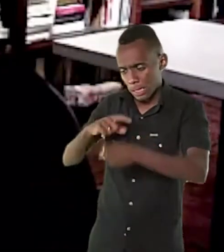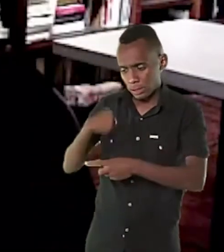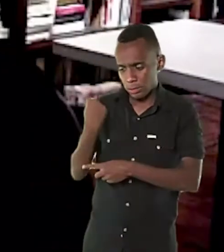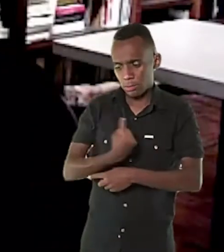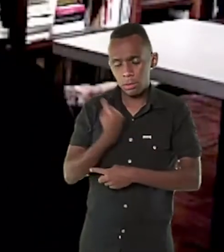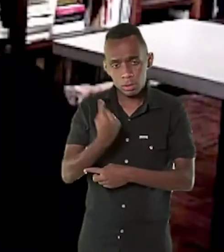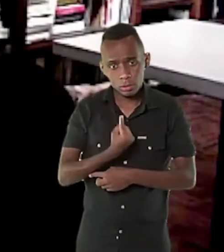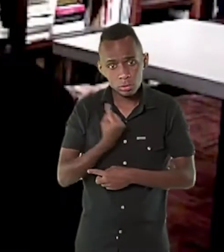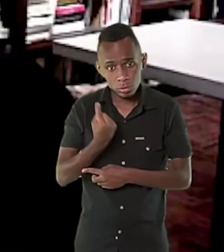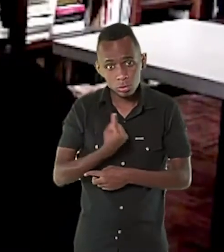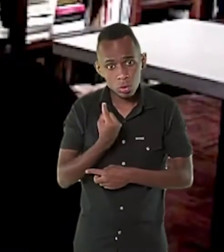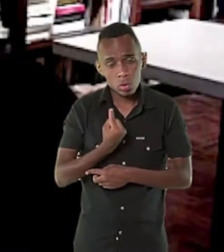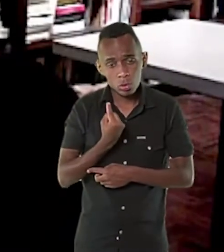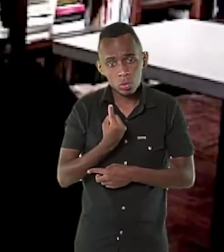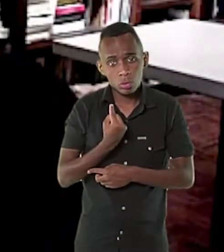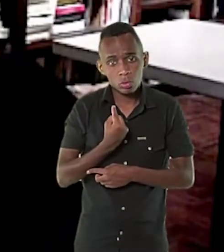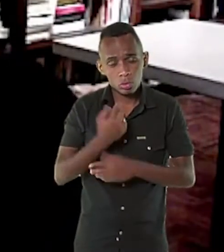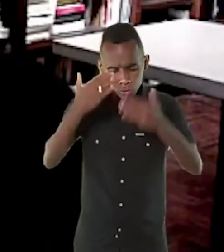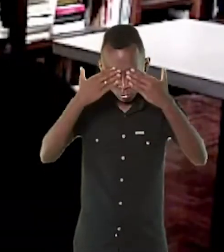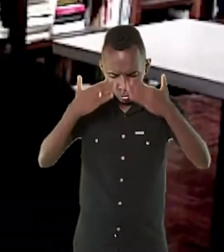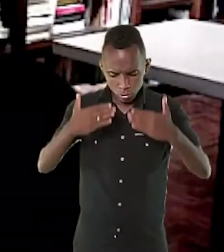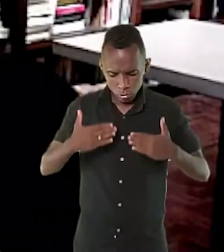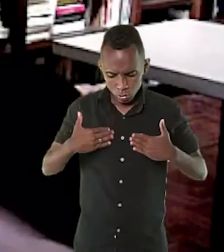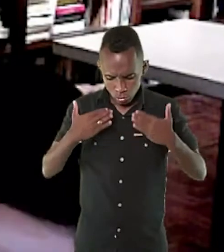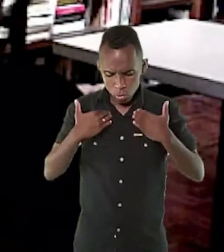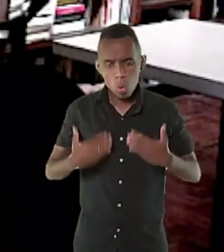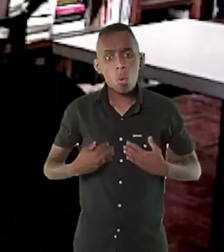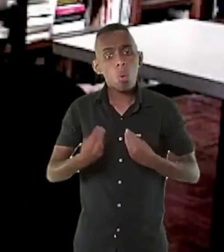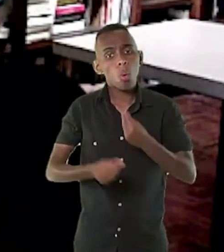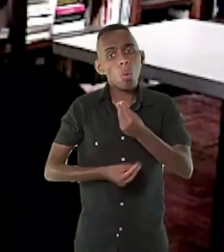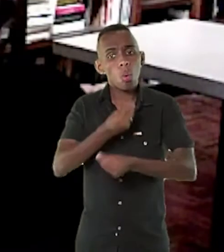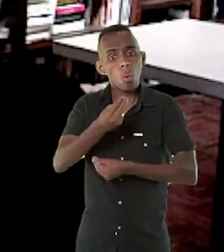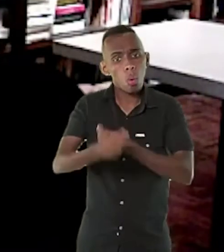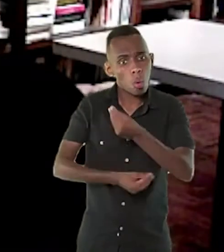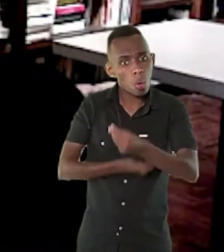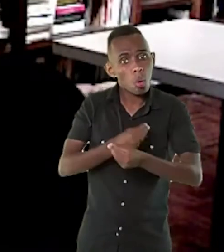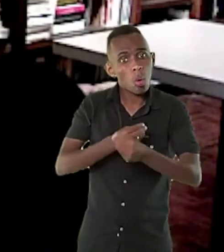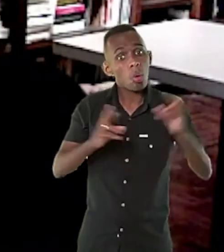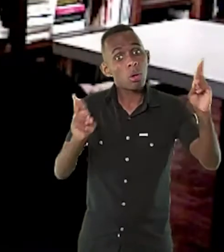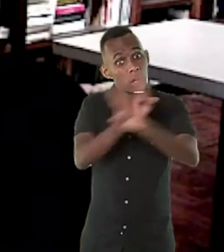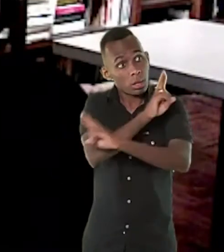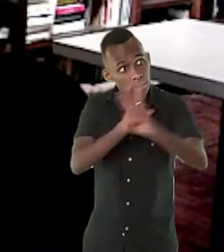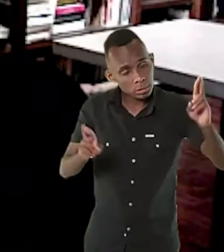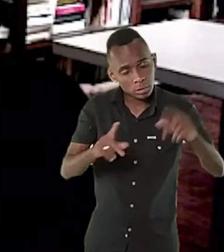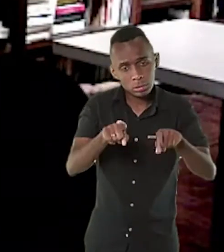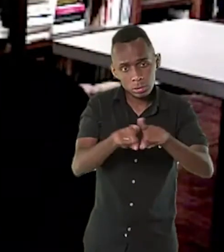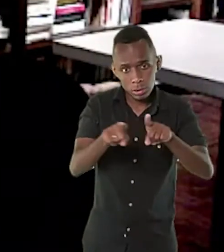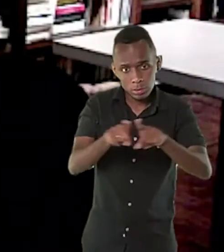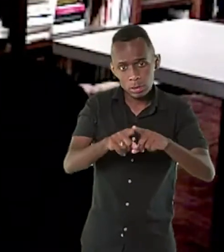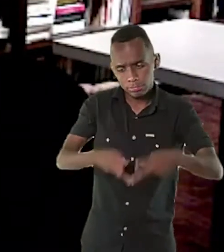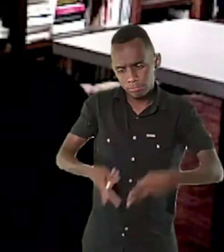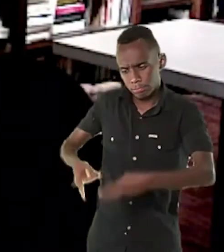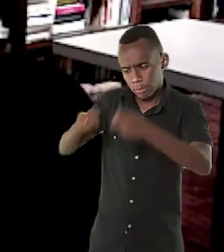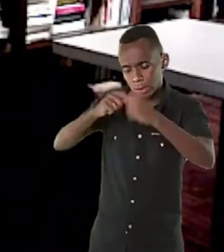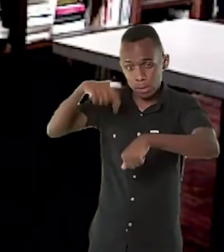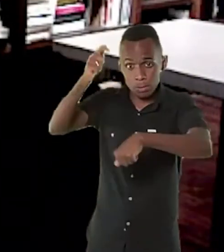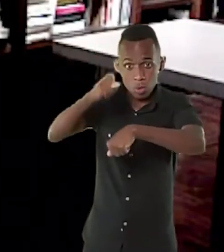leitura térmica do seu corpo, mas não é só isso não. Aquilo associa o horário, o